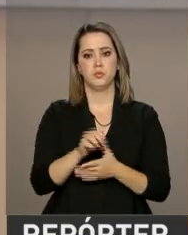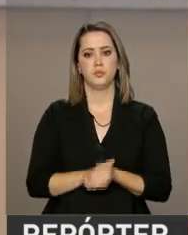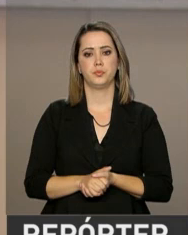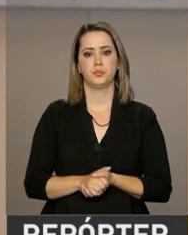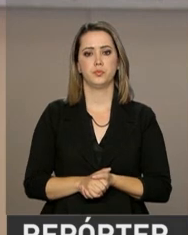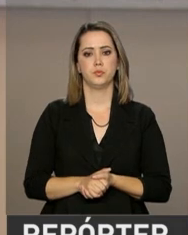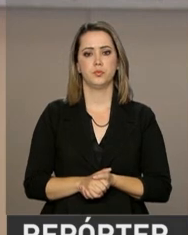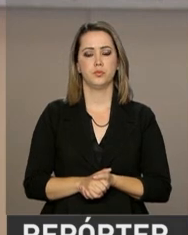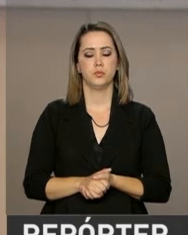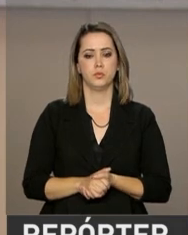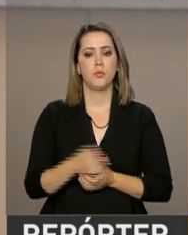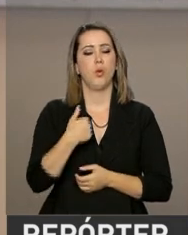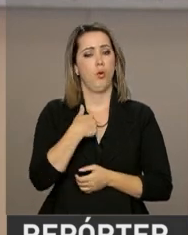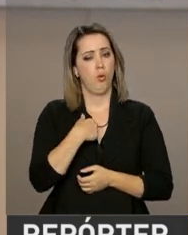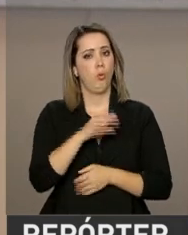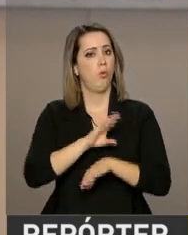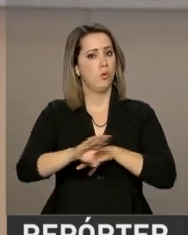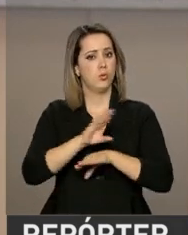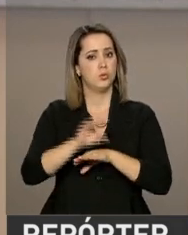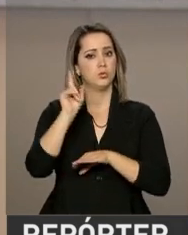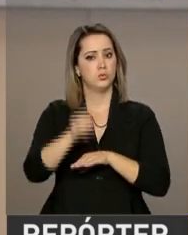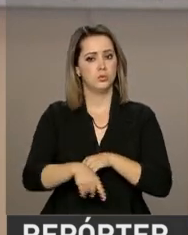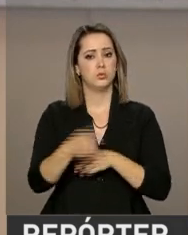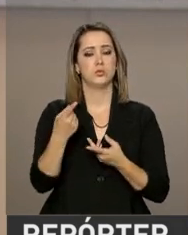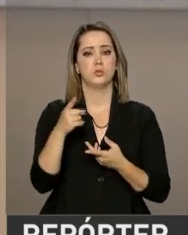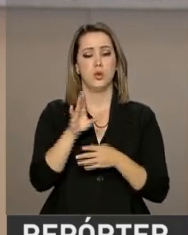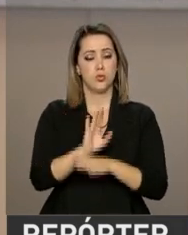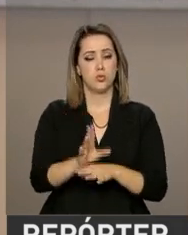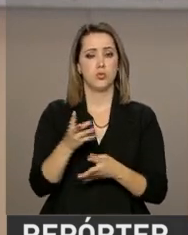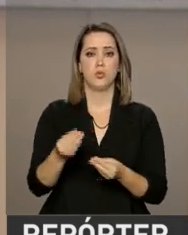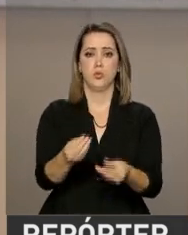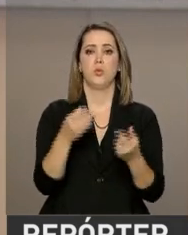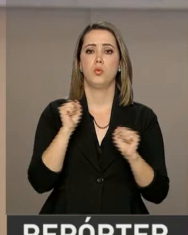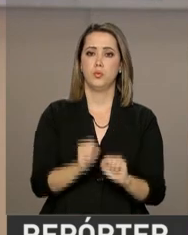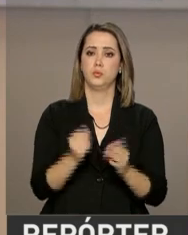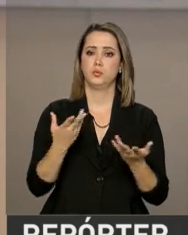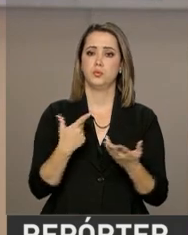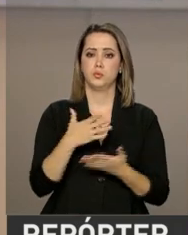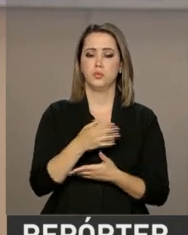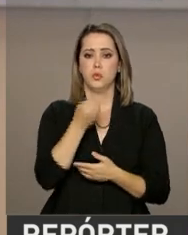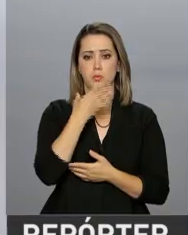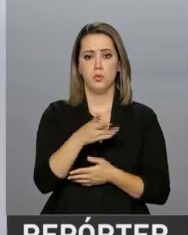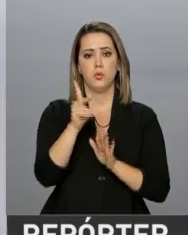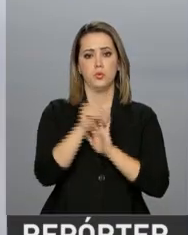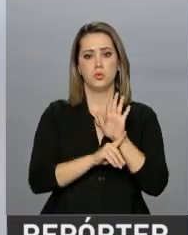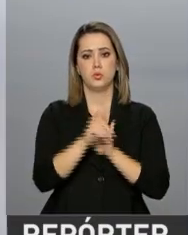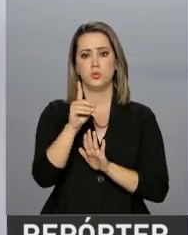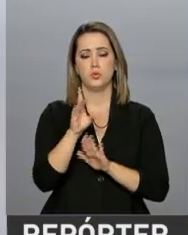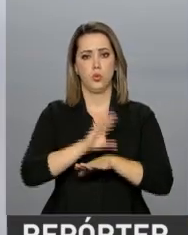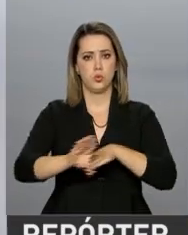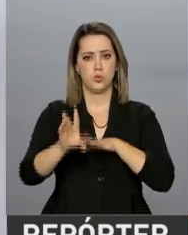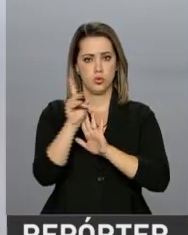curso na área de uma grande proporção e os r proposta vou terminar um curso de suas imagens surgiam direito no segundo